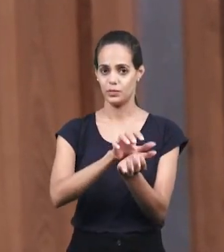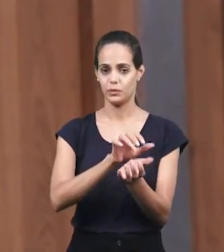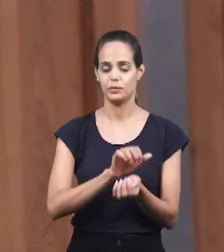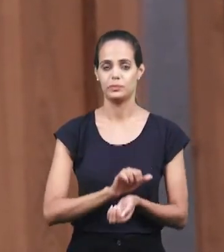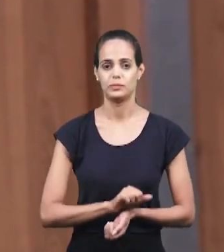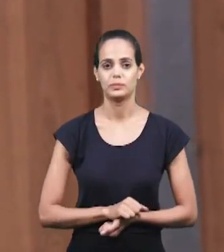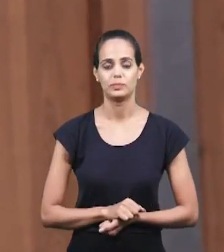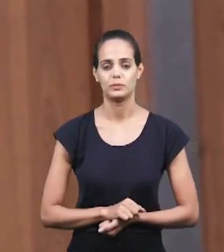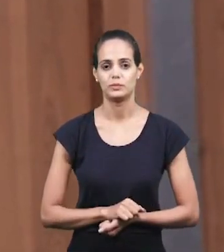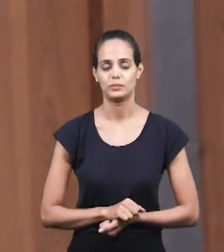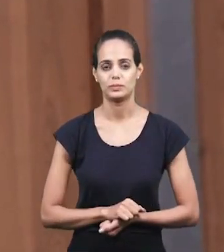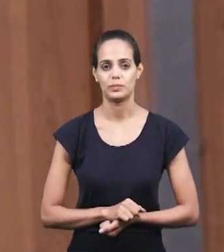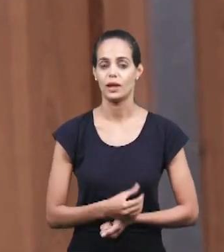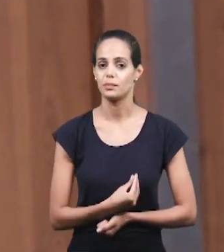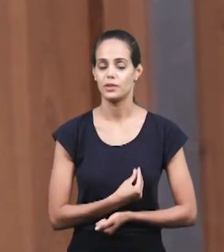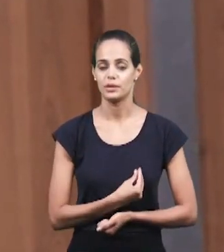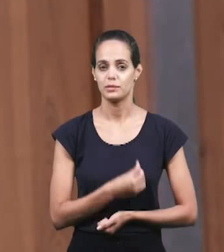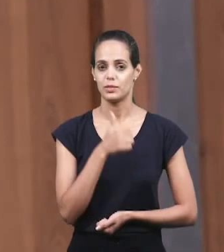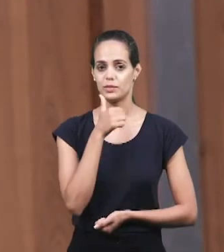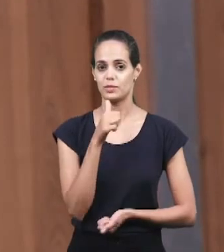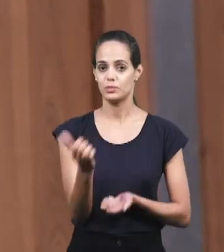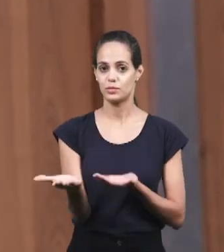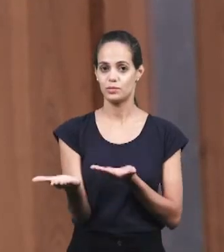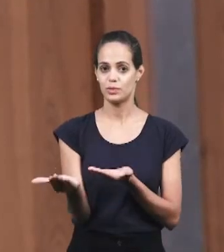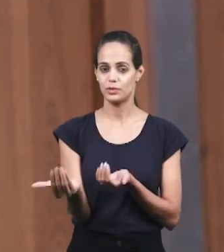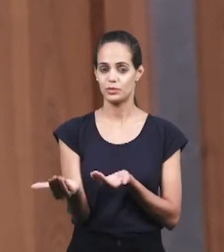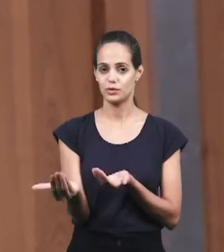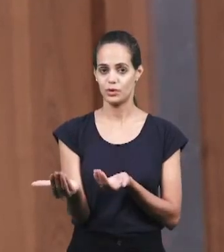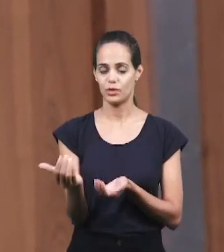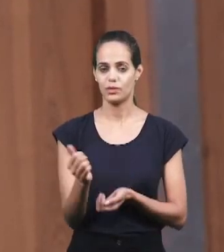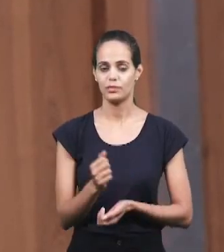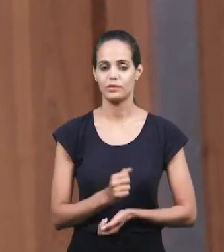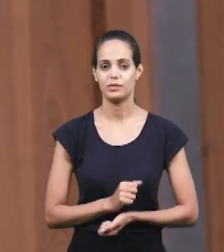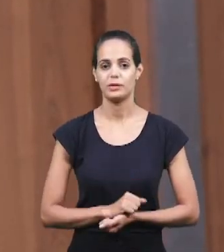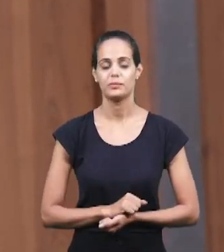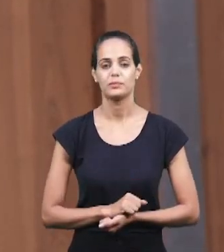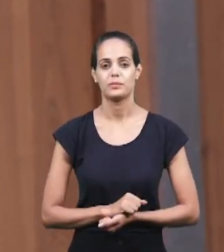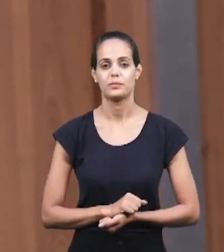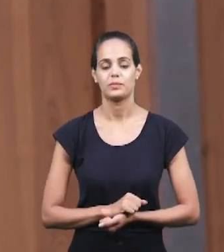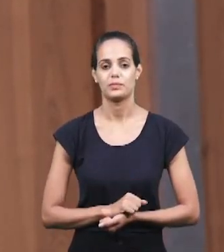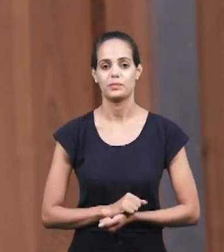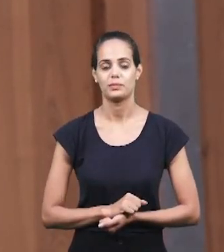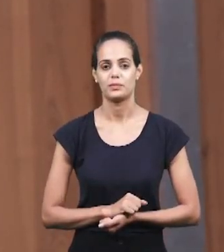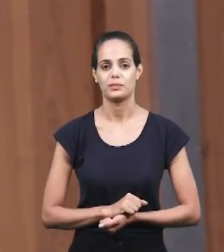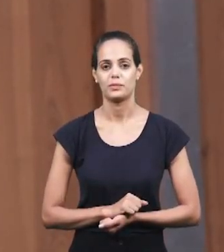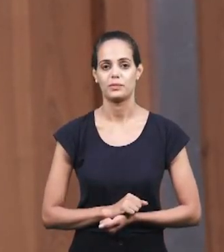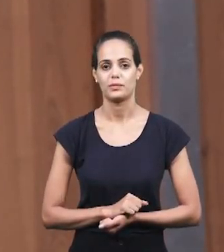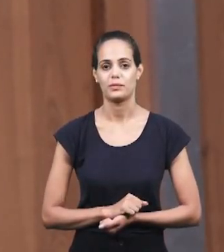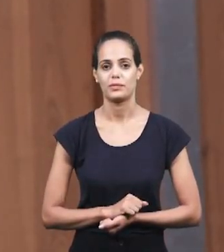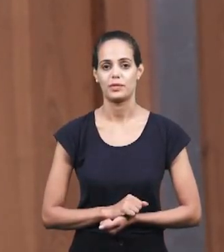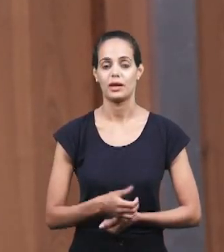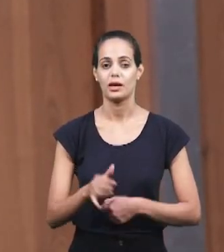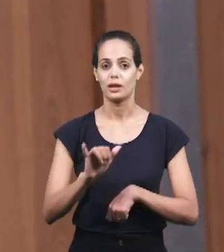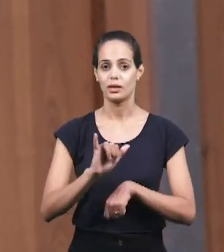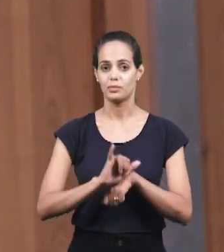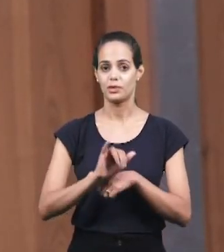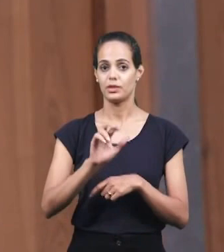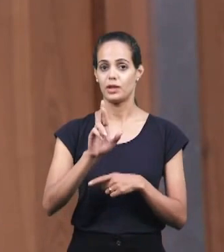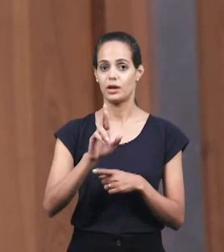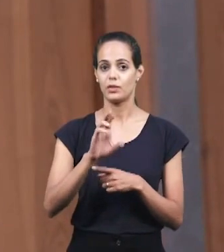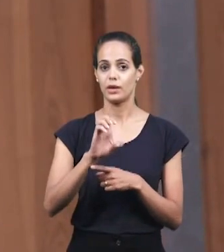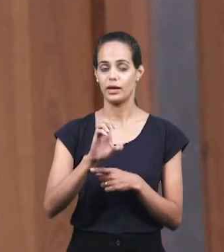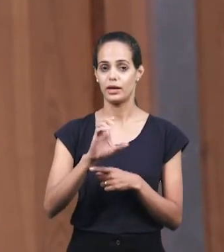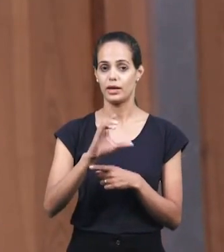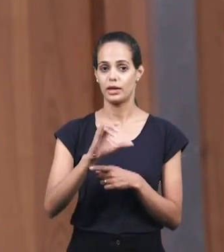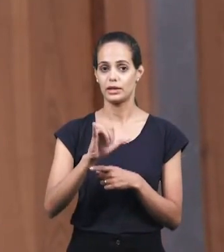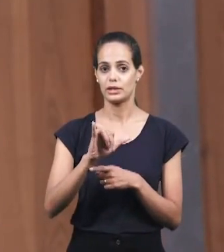teremos a participação de uma jovem da igreja de Rosarinho, lá em Recife, a capital do estado de Pernambuco.